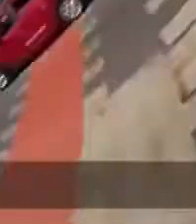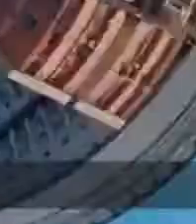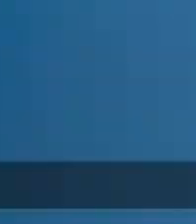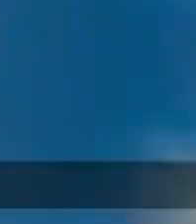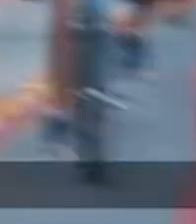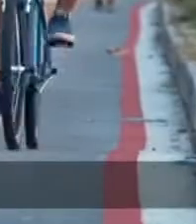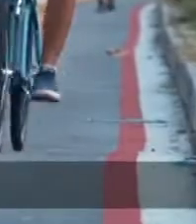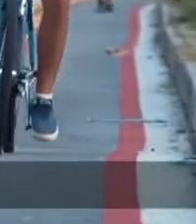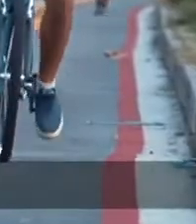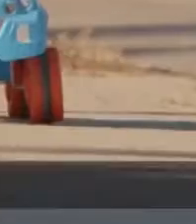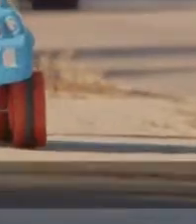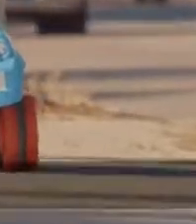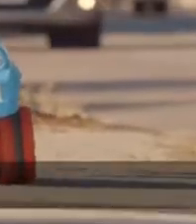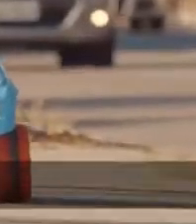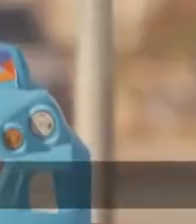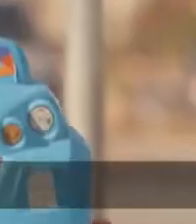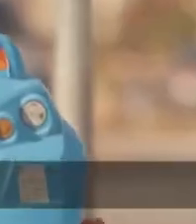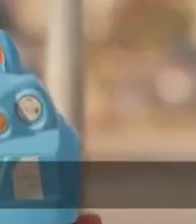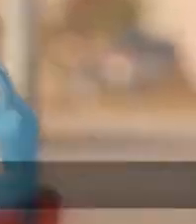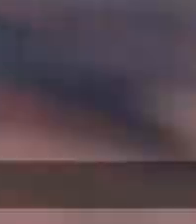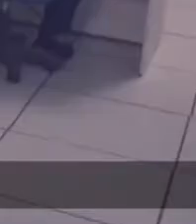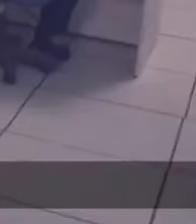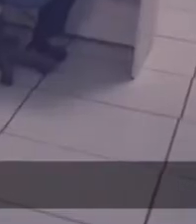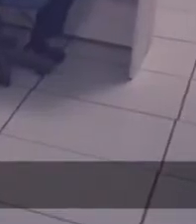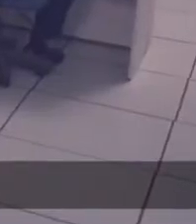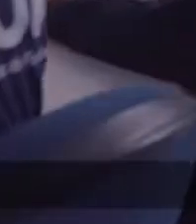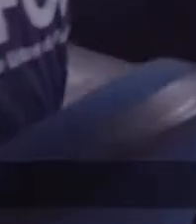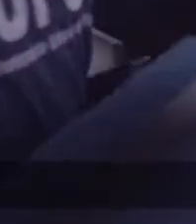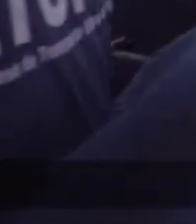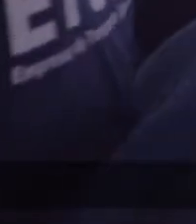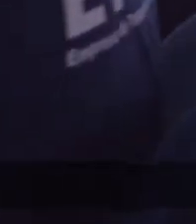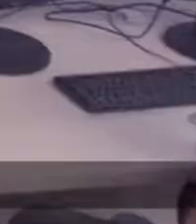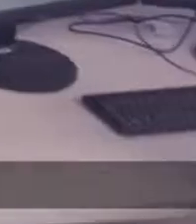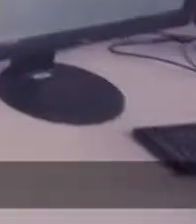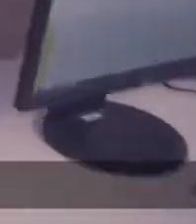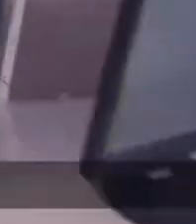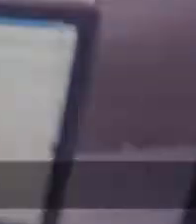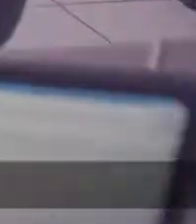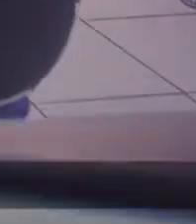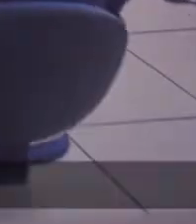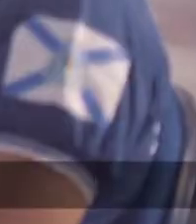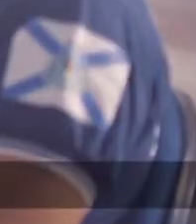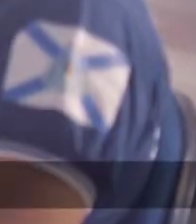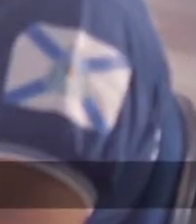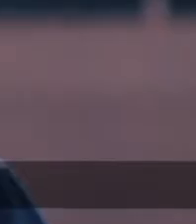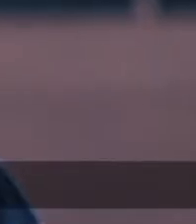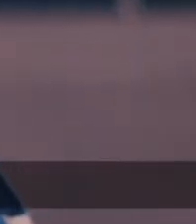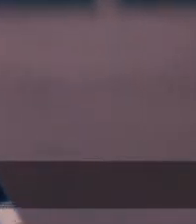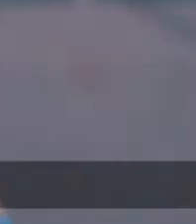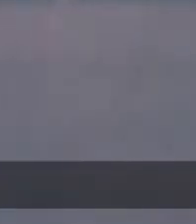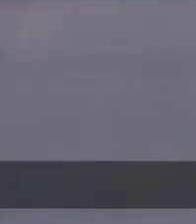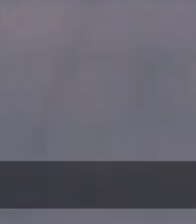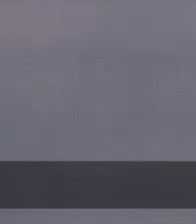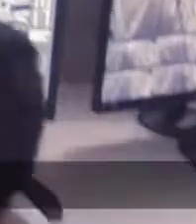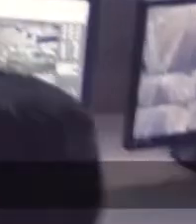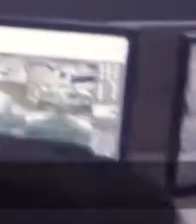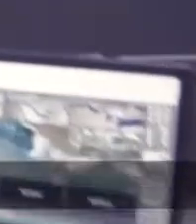A Prefeitura trabalha para mais vida em Fortaleza. Integrou as câmeras da AMC ao sistema do